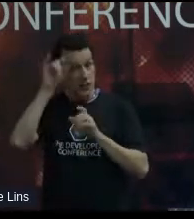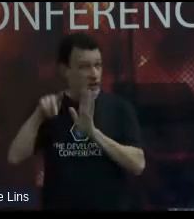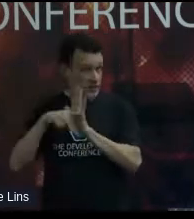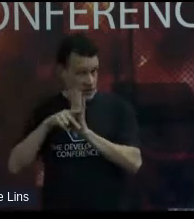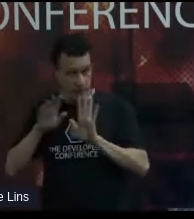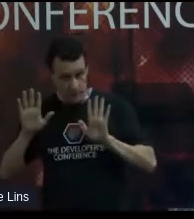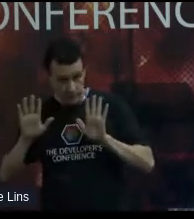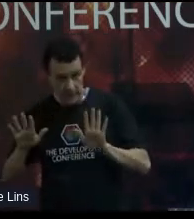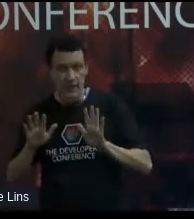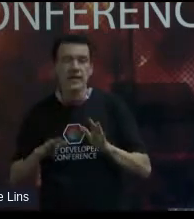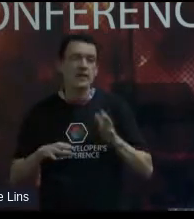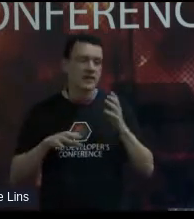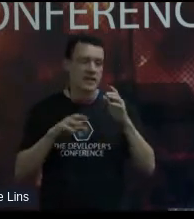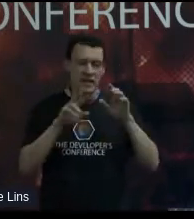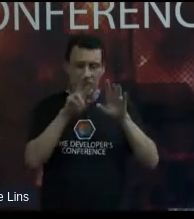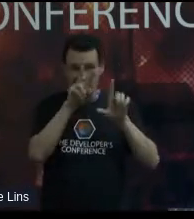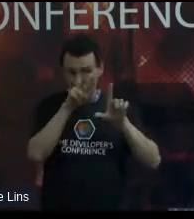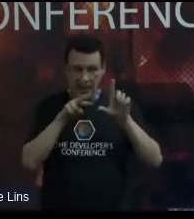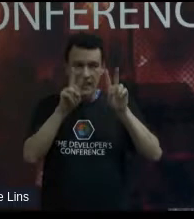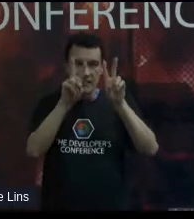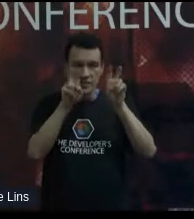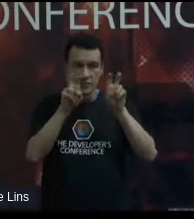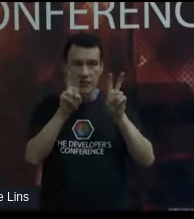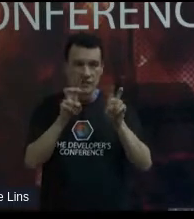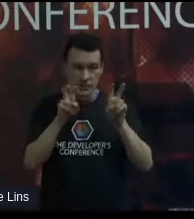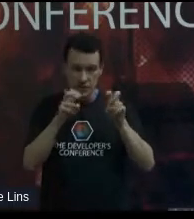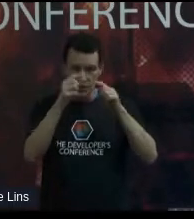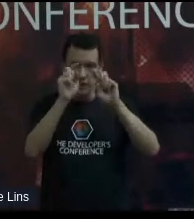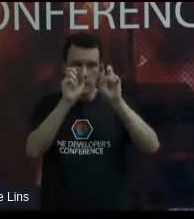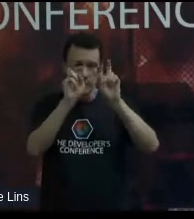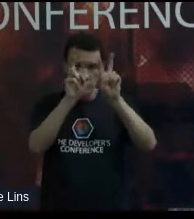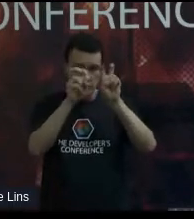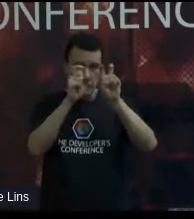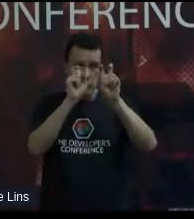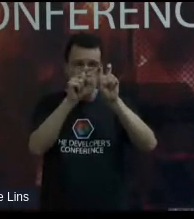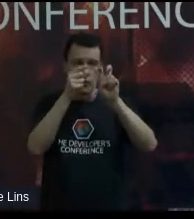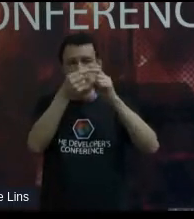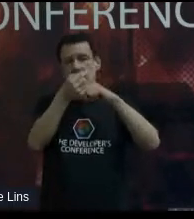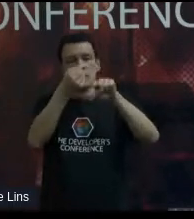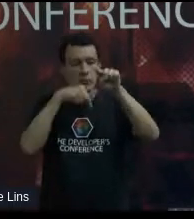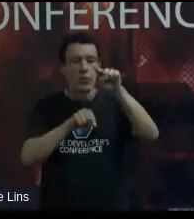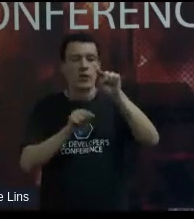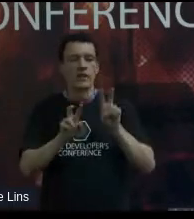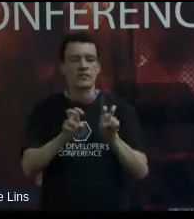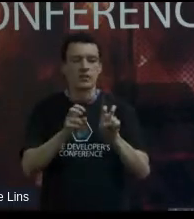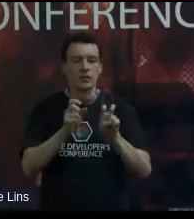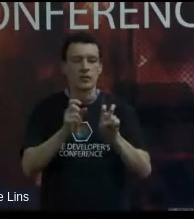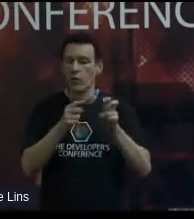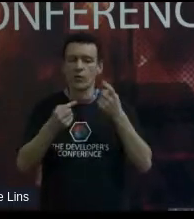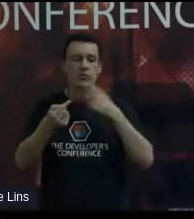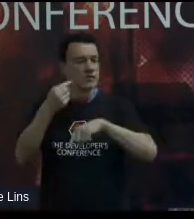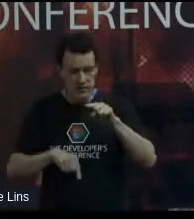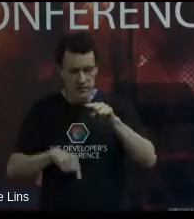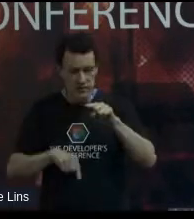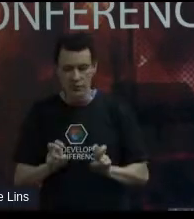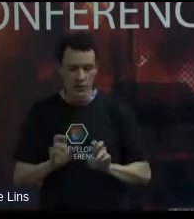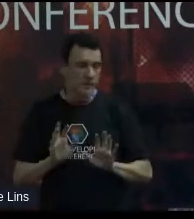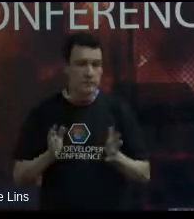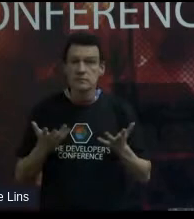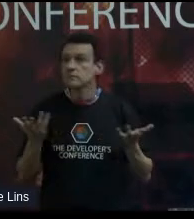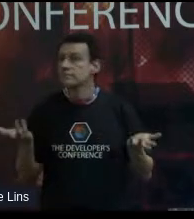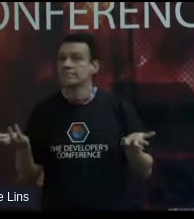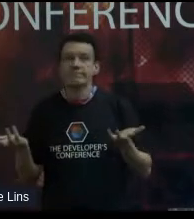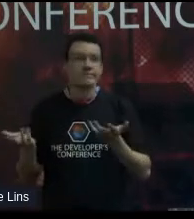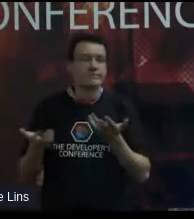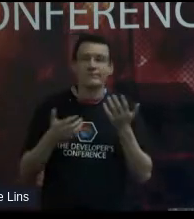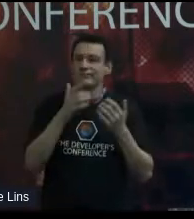por títulos, ele descobre que os títulos na tela não estão identificados. E aí o que ele faz? Bom, navega por swipe,